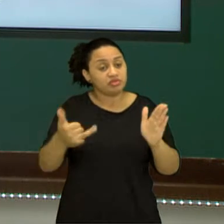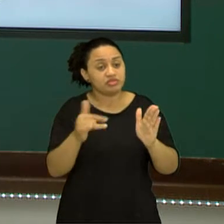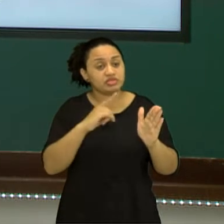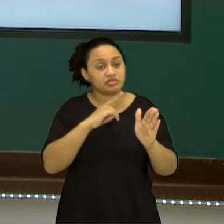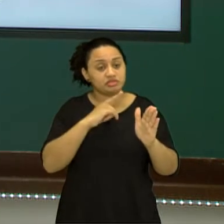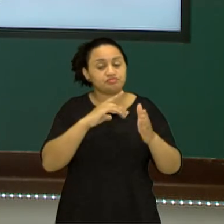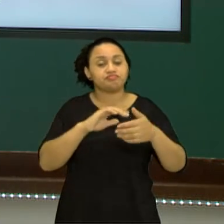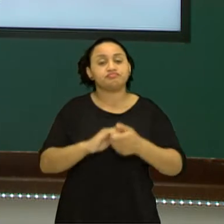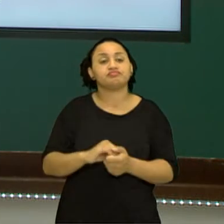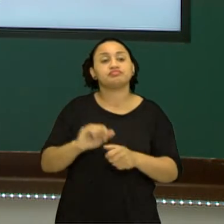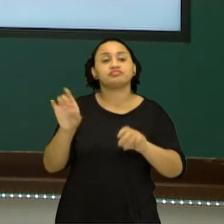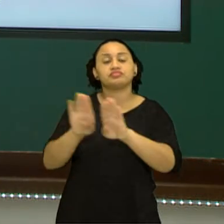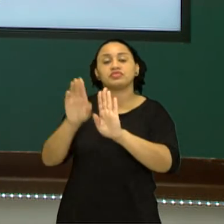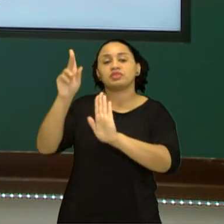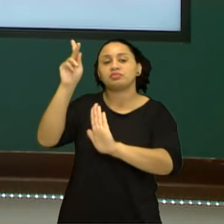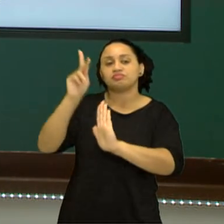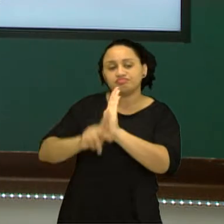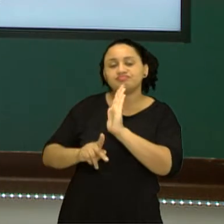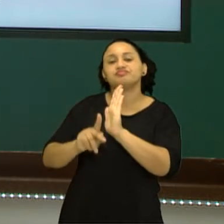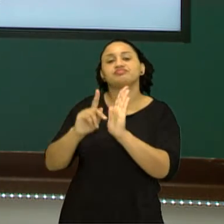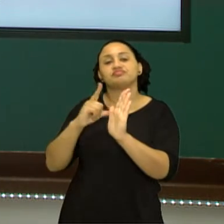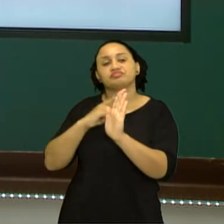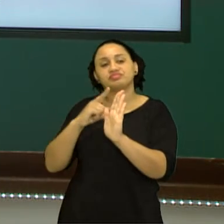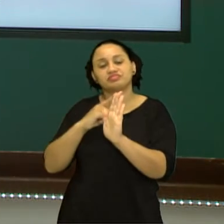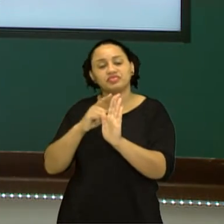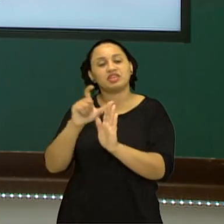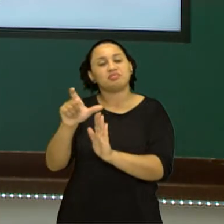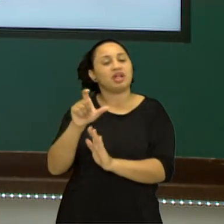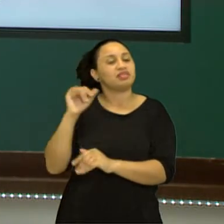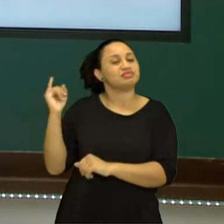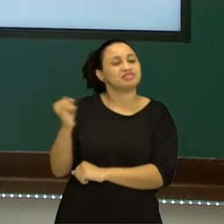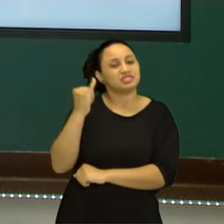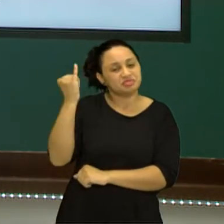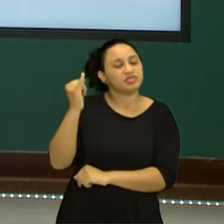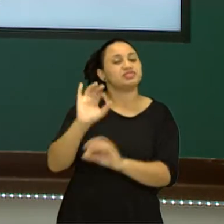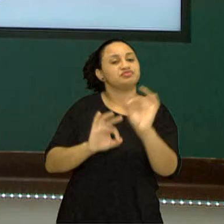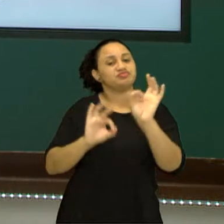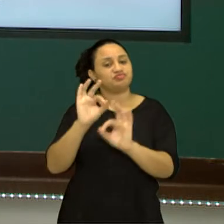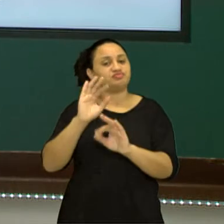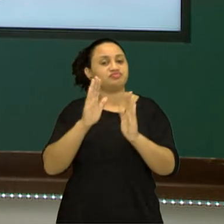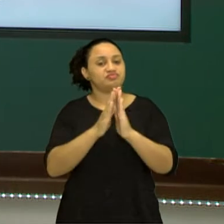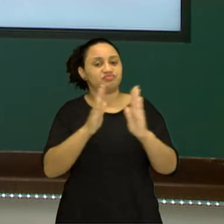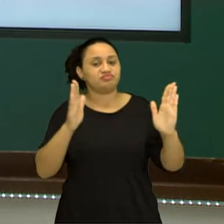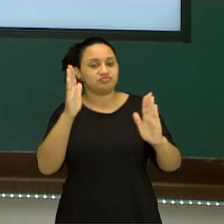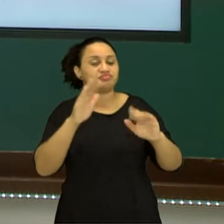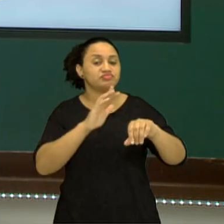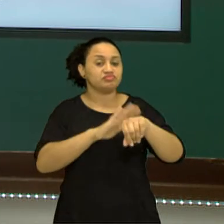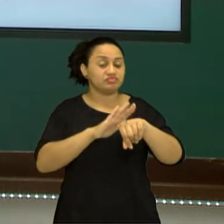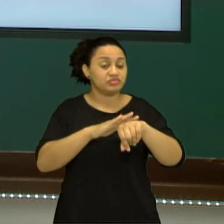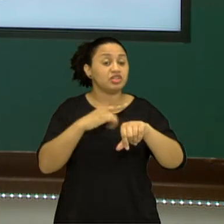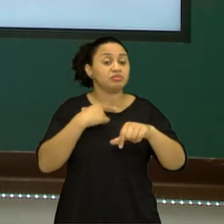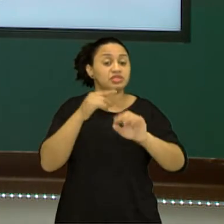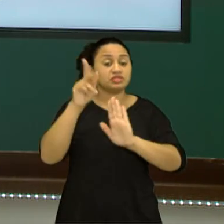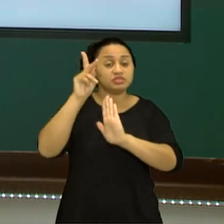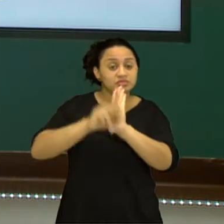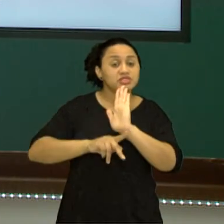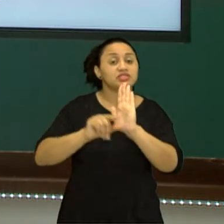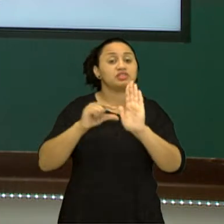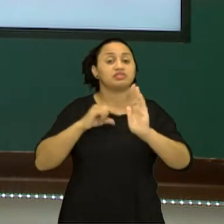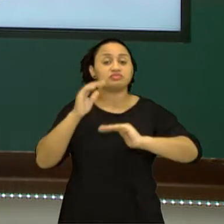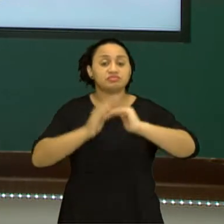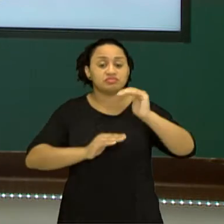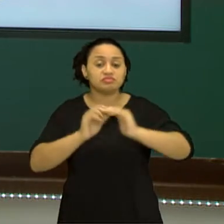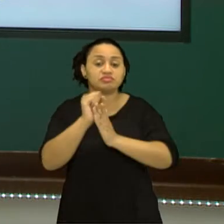né? Planejamento, palavra-chave na gestão do tempo. Eu preciso planejar as minhas tarefas, eu